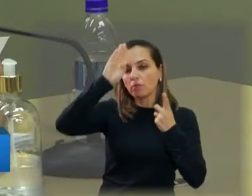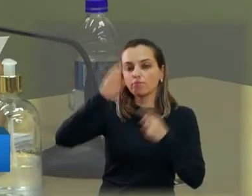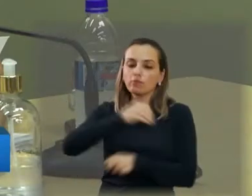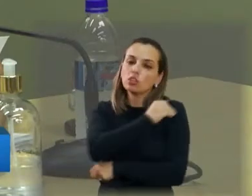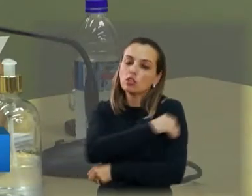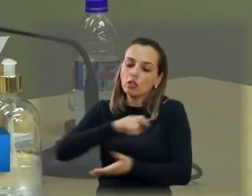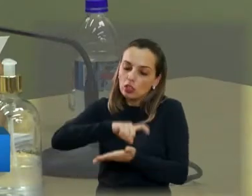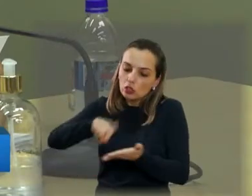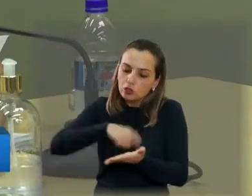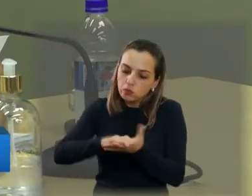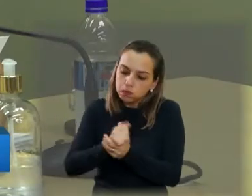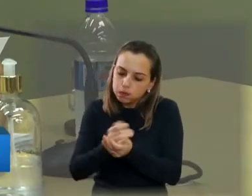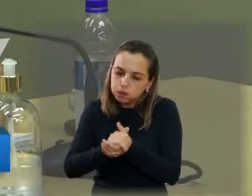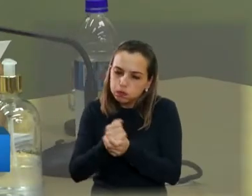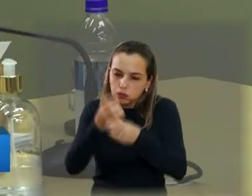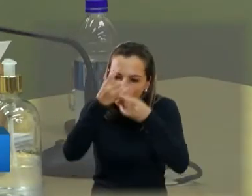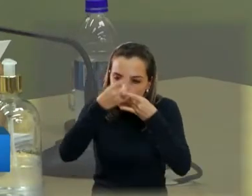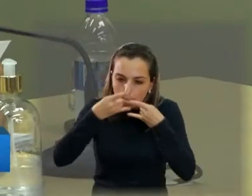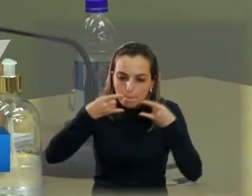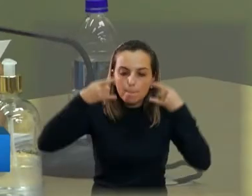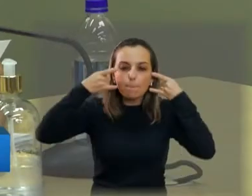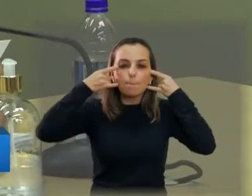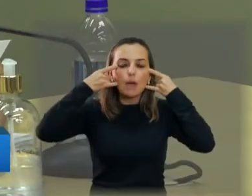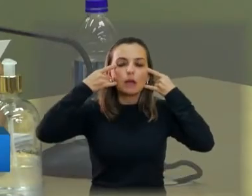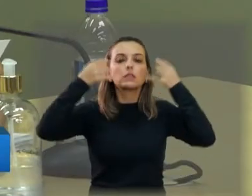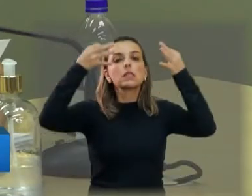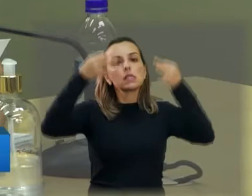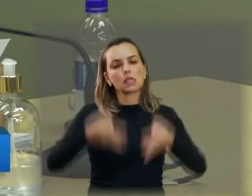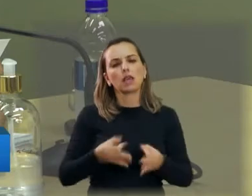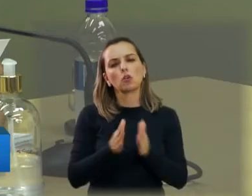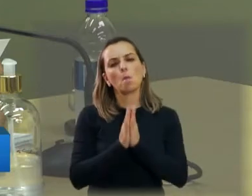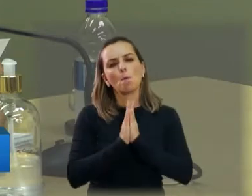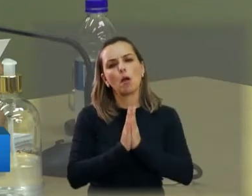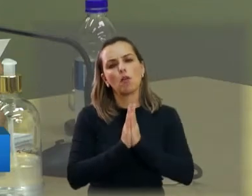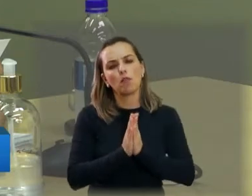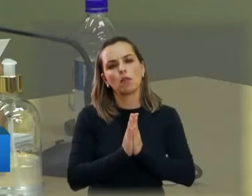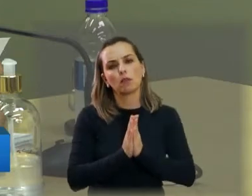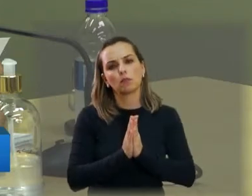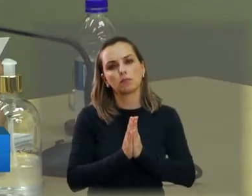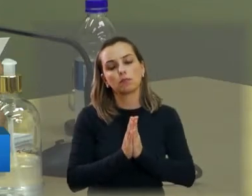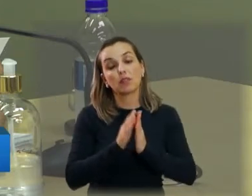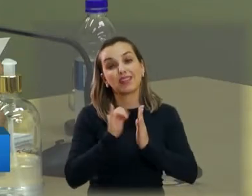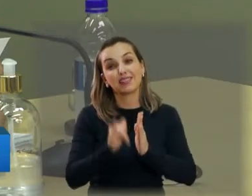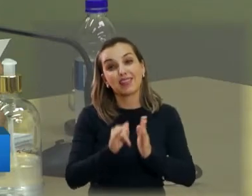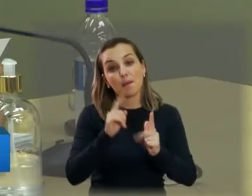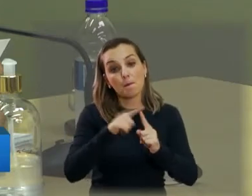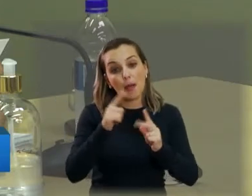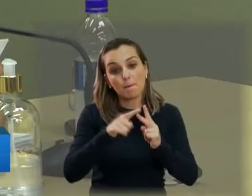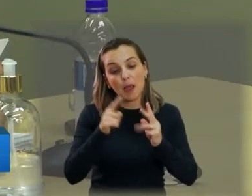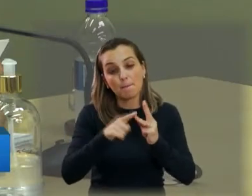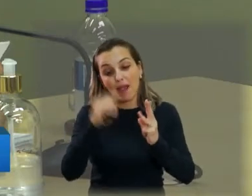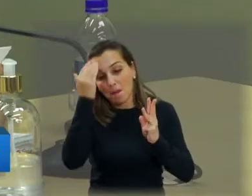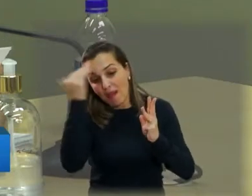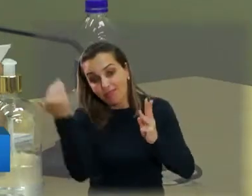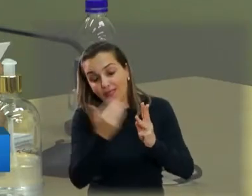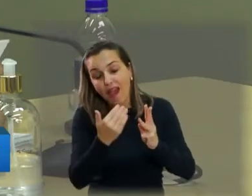gel e a máscara de forma correta. Se não usarmos essas ferramentas,